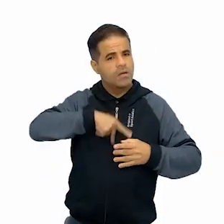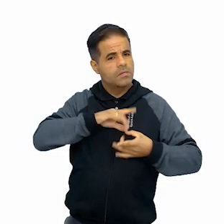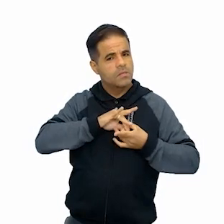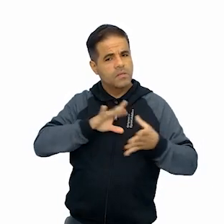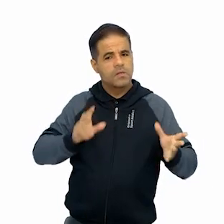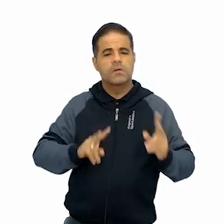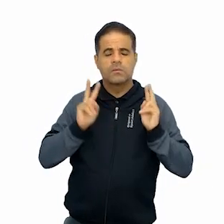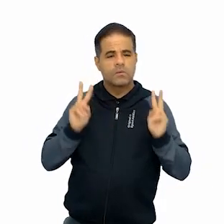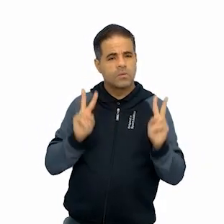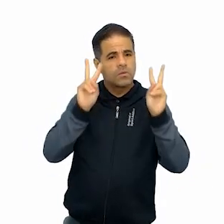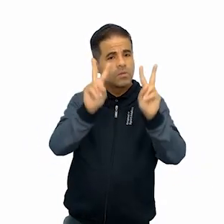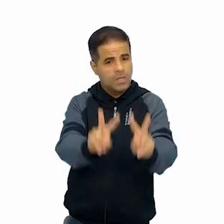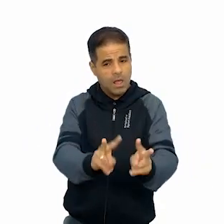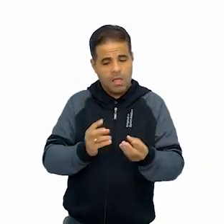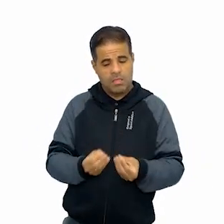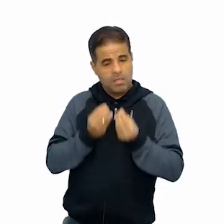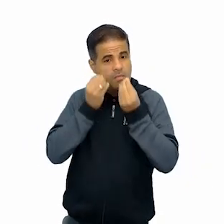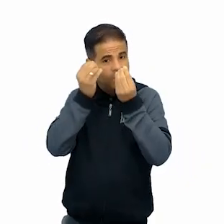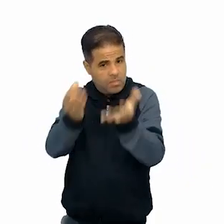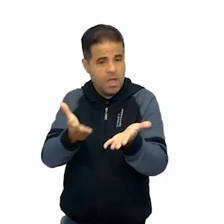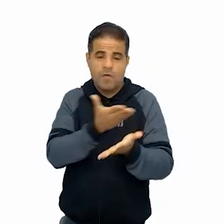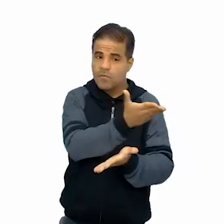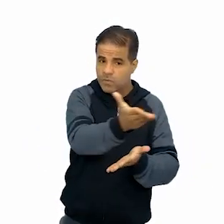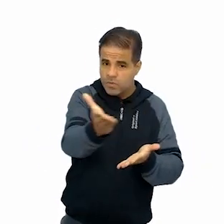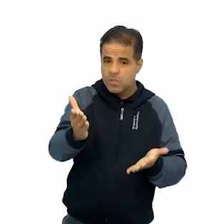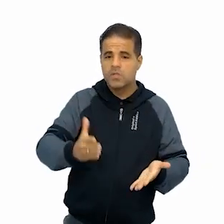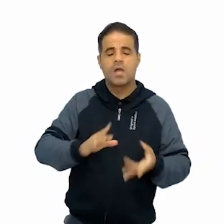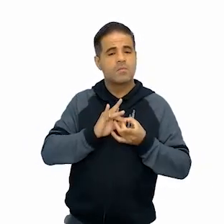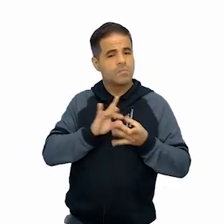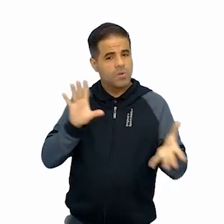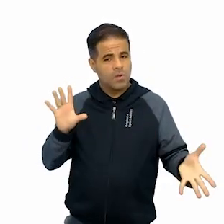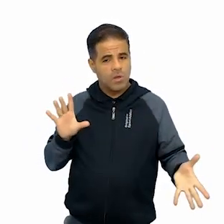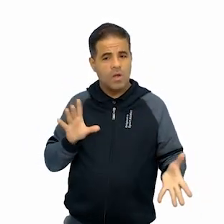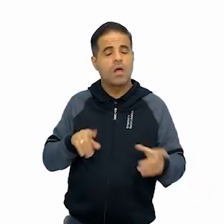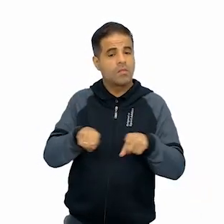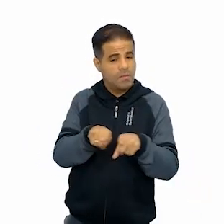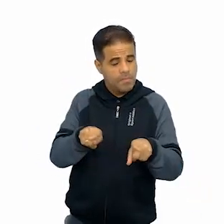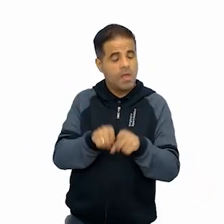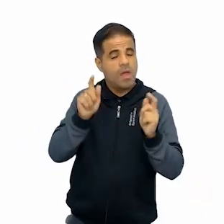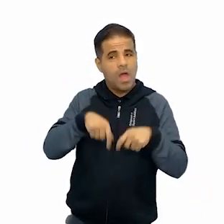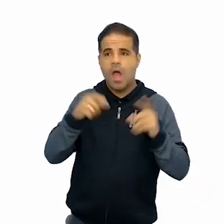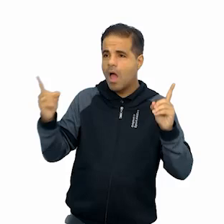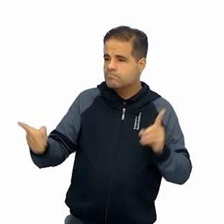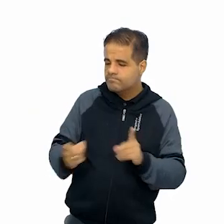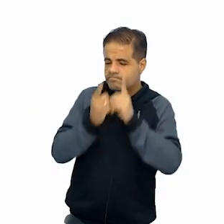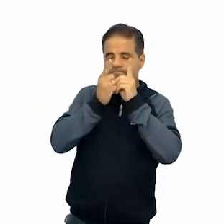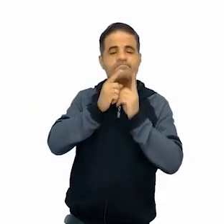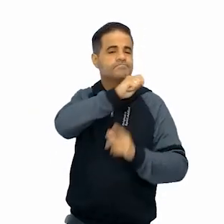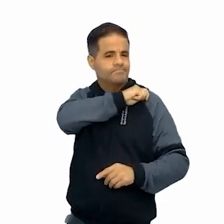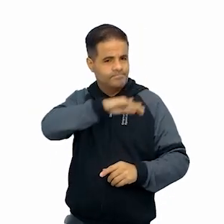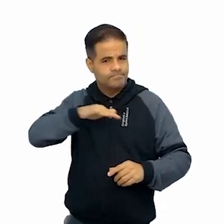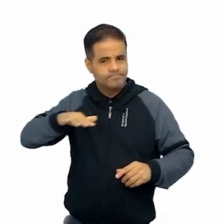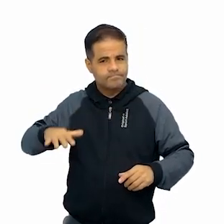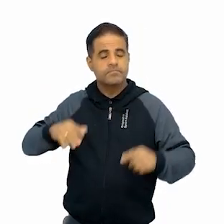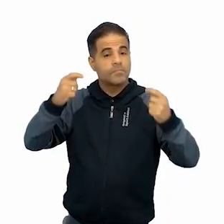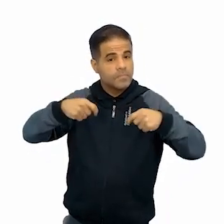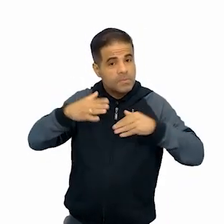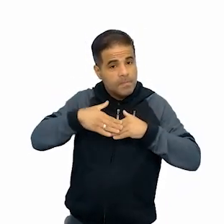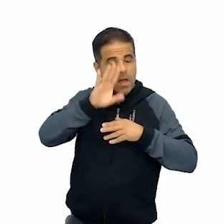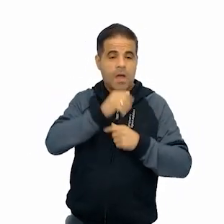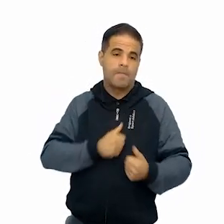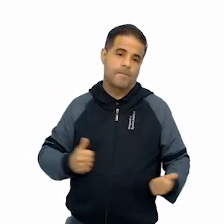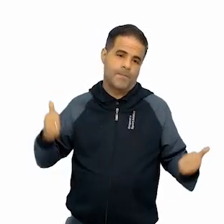entre os pares, o que dará a você maior disponibilidade, inclusive, para atender os alunos que necessitam de mais